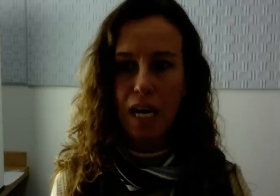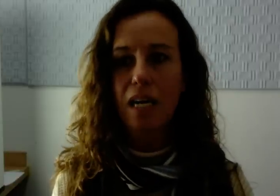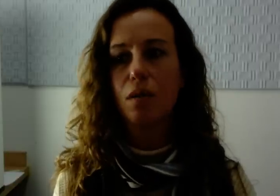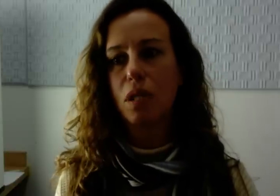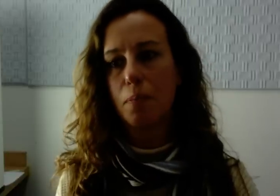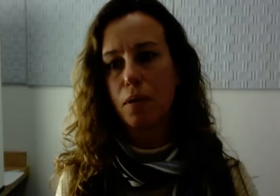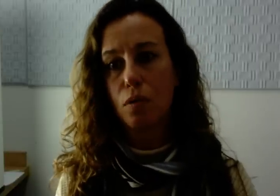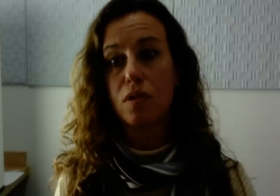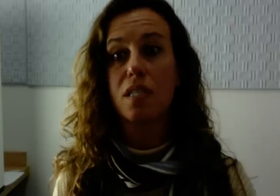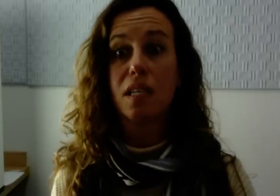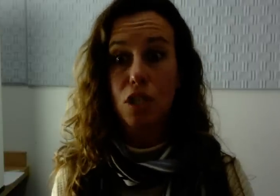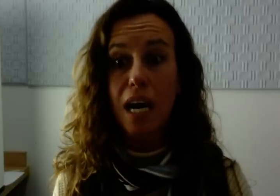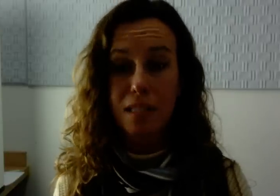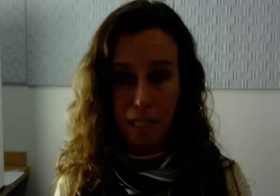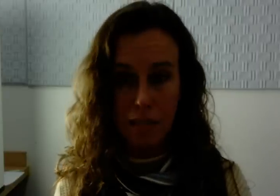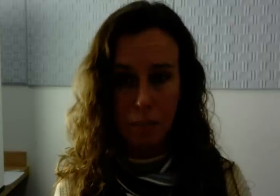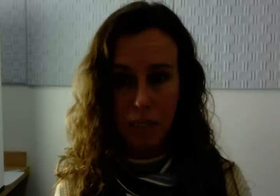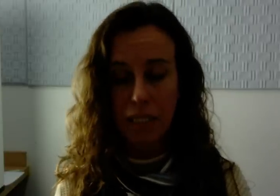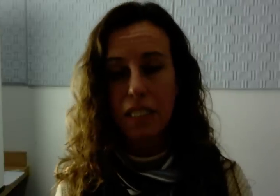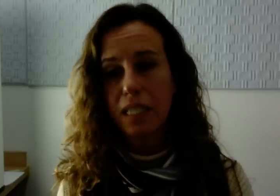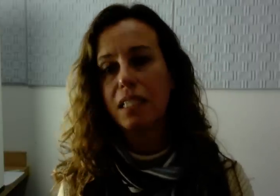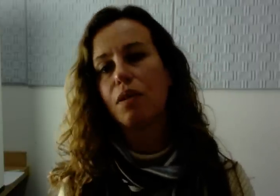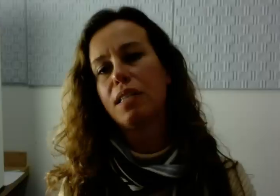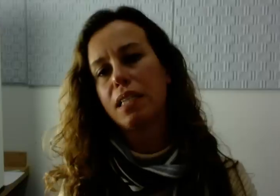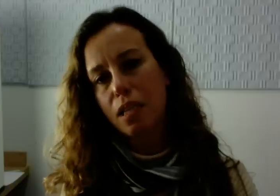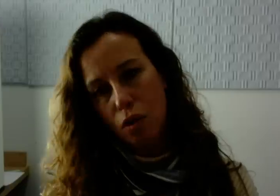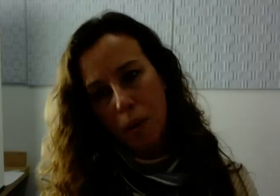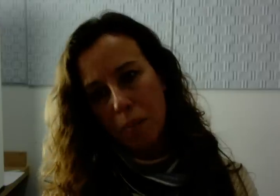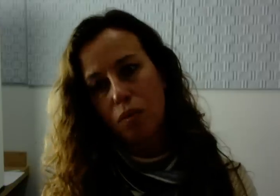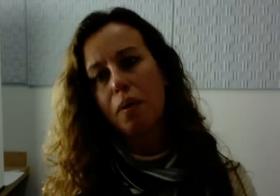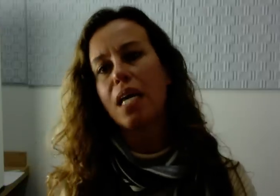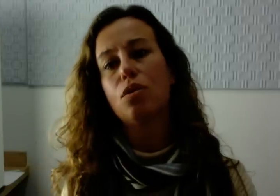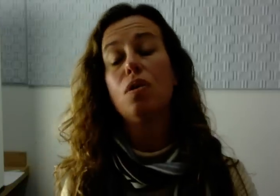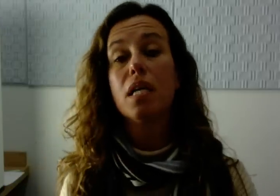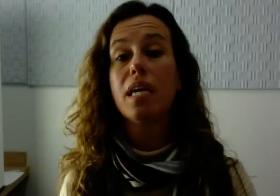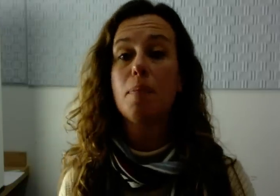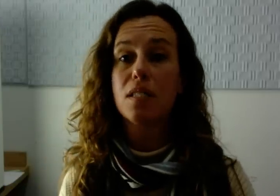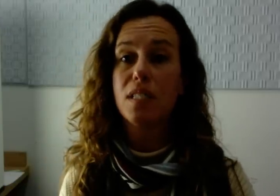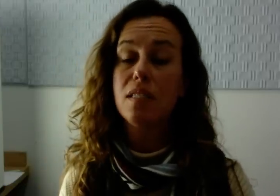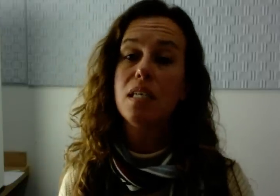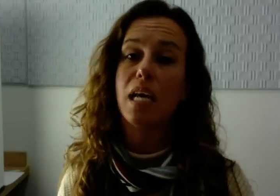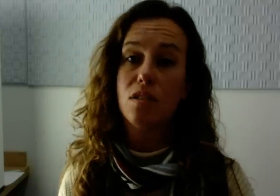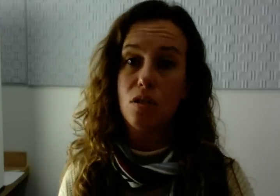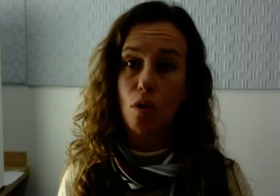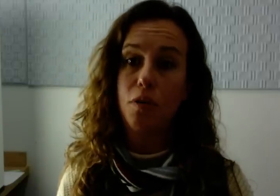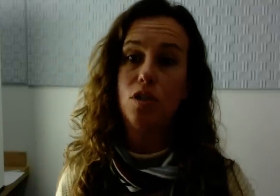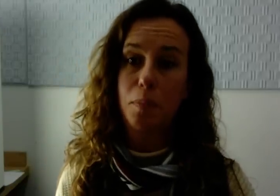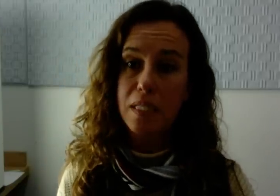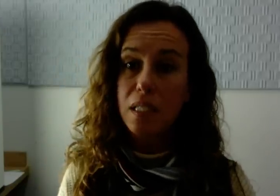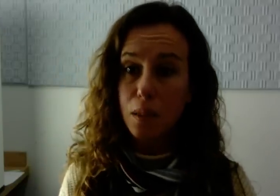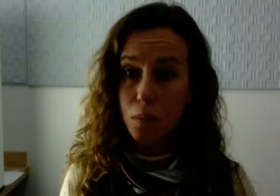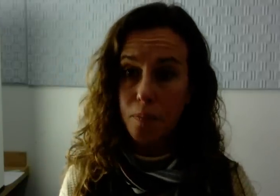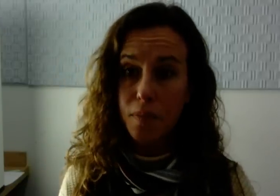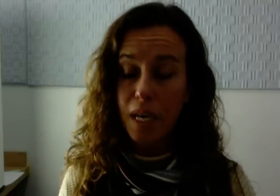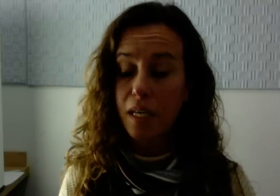que faltar eu é porque eu não consegui sair de casa naquela semana né Então ela tá tendo acompanhamento médico e a empresa vai dizer sim ela sofre de